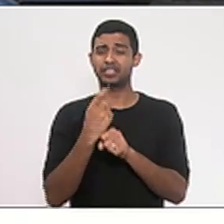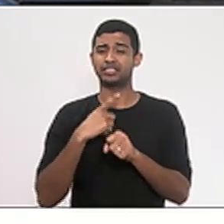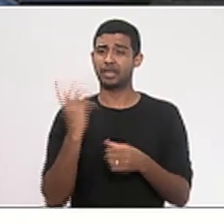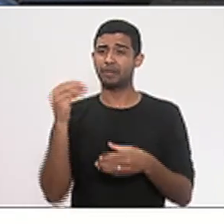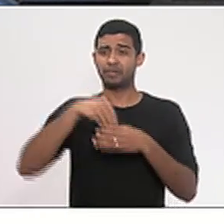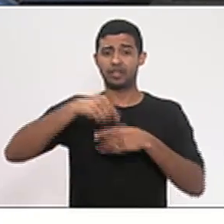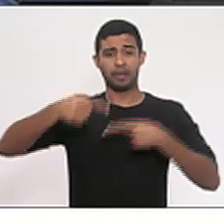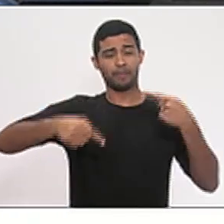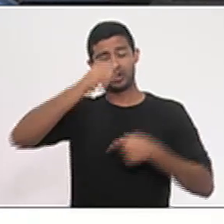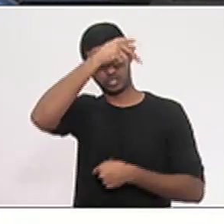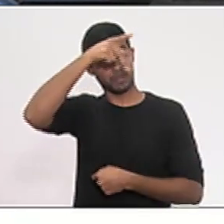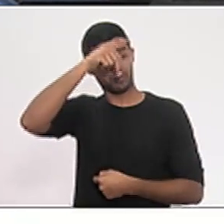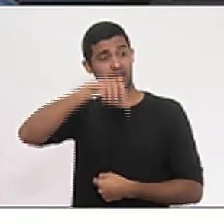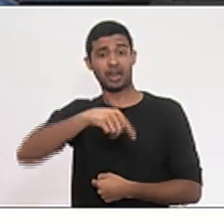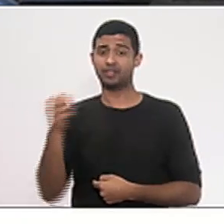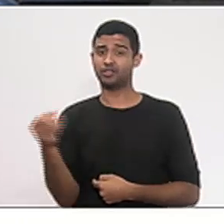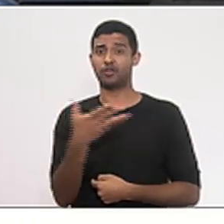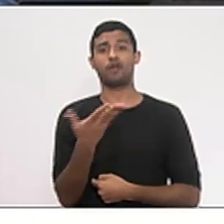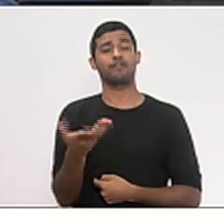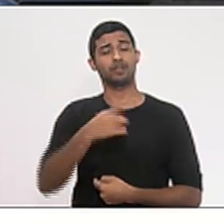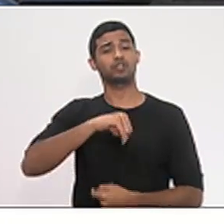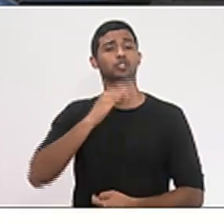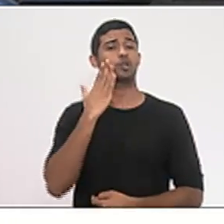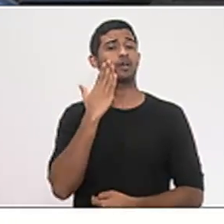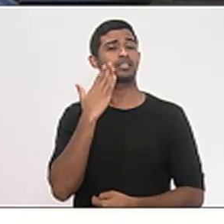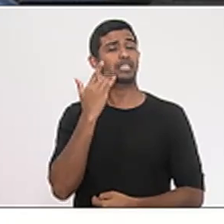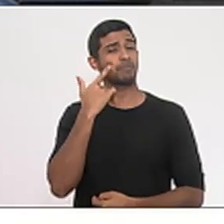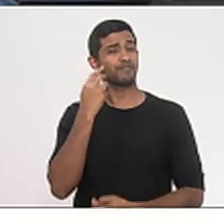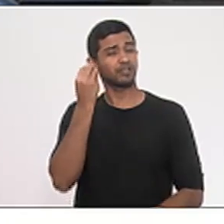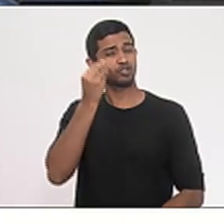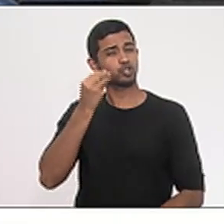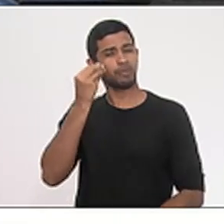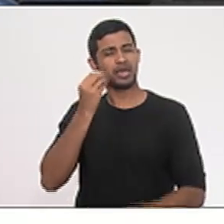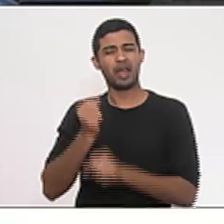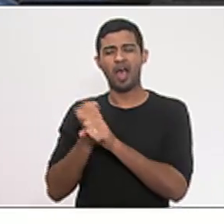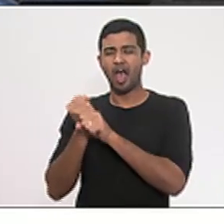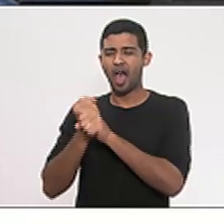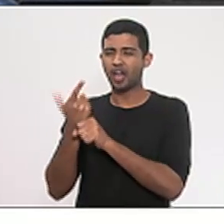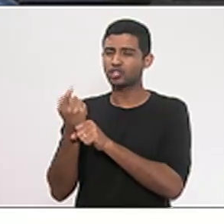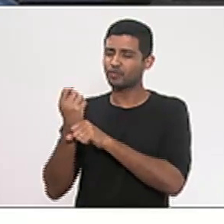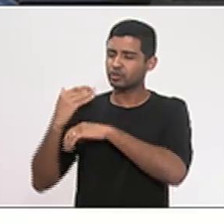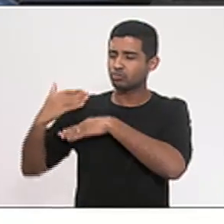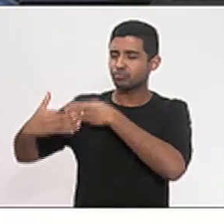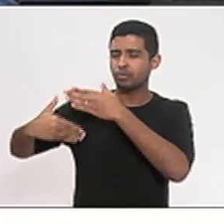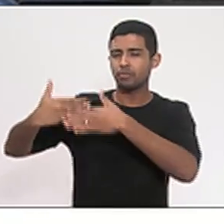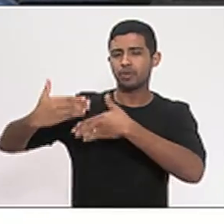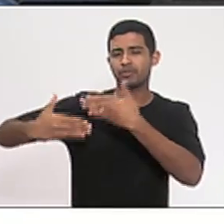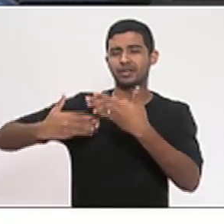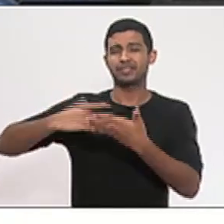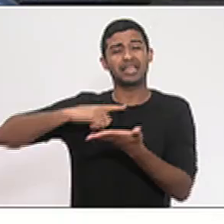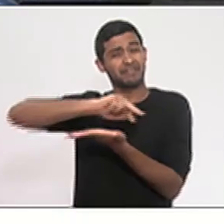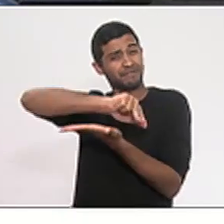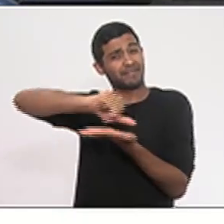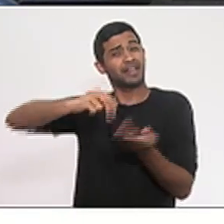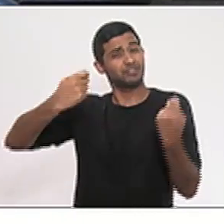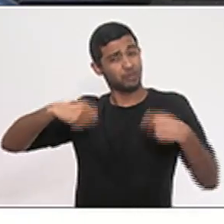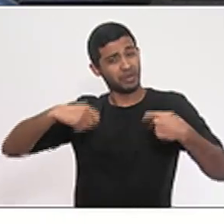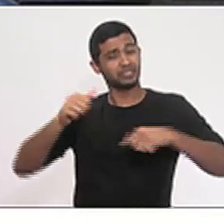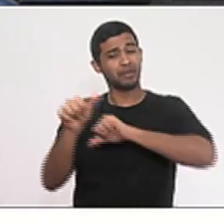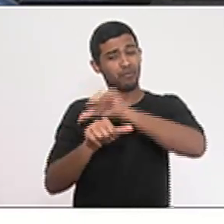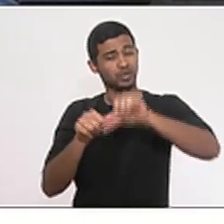política pública, ela é nova. A gente sabe que, com essa experiência ao longo desses 20 anos, tem muita coisa que a gente precisa de